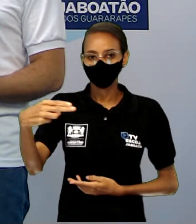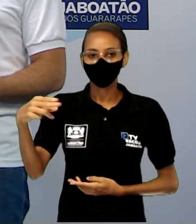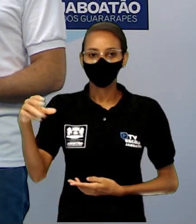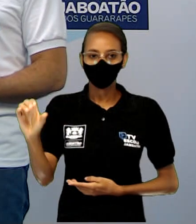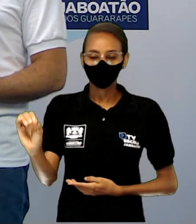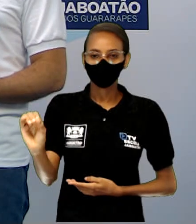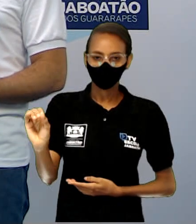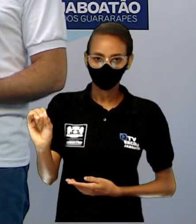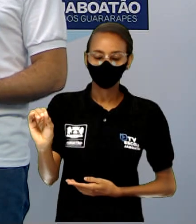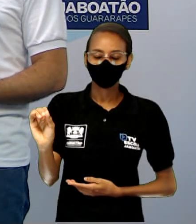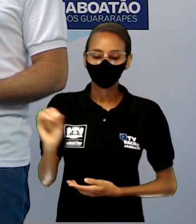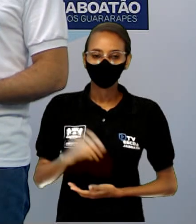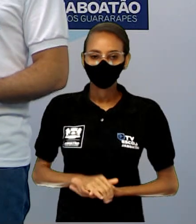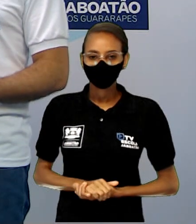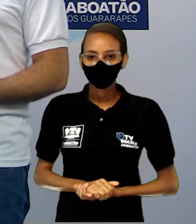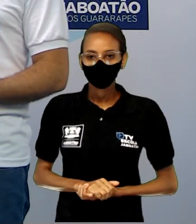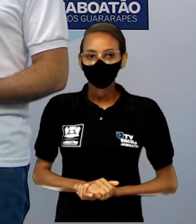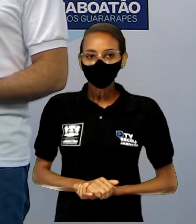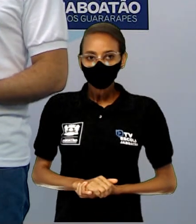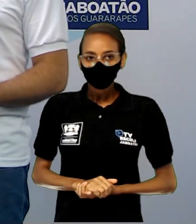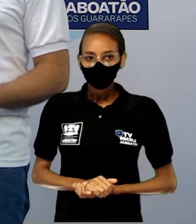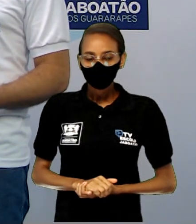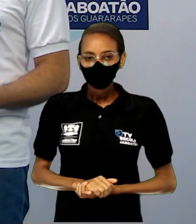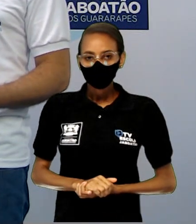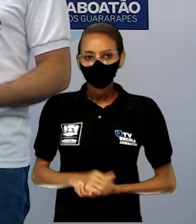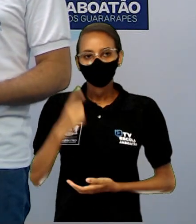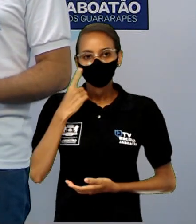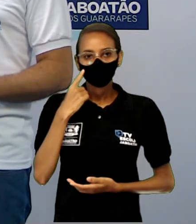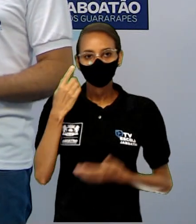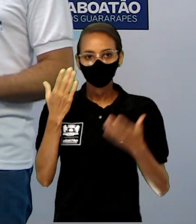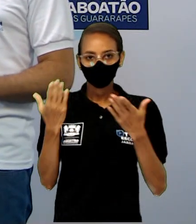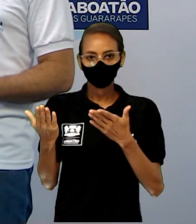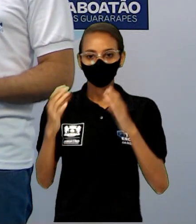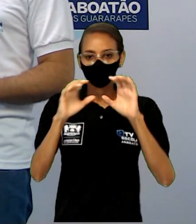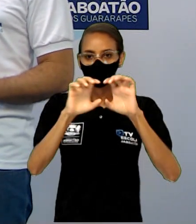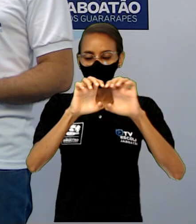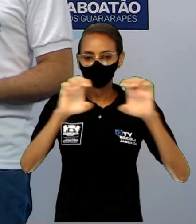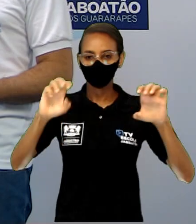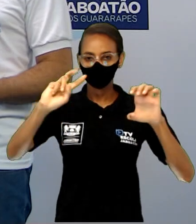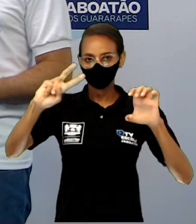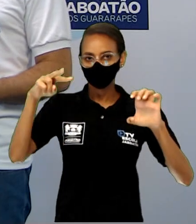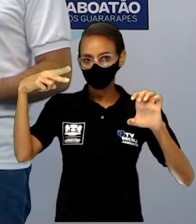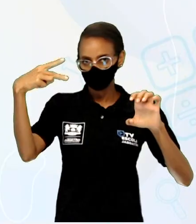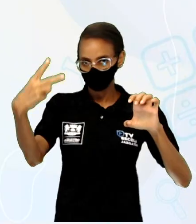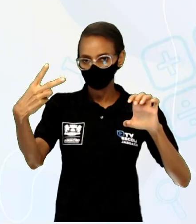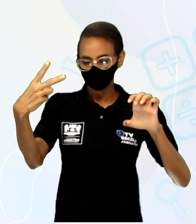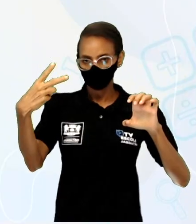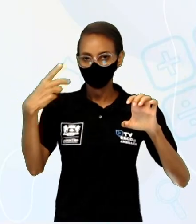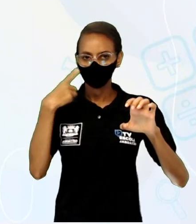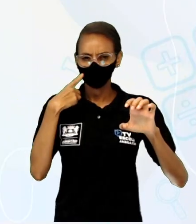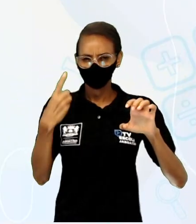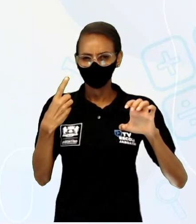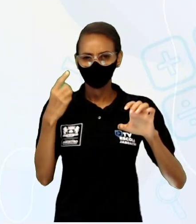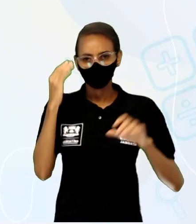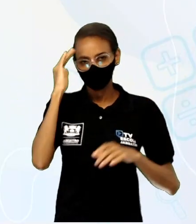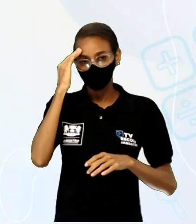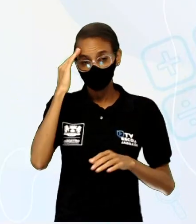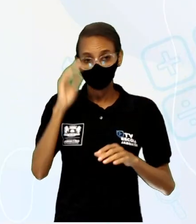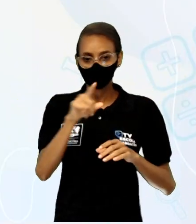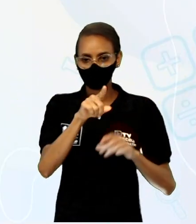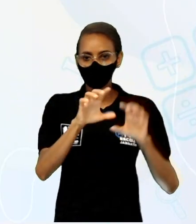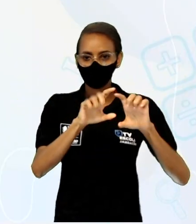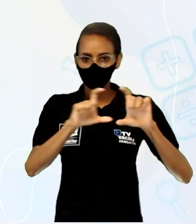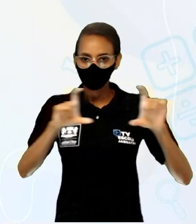positivo. No caso, 1 mais 59, que dá 60, dividido por 2, que vai dar 60 por 2,